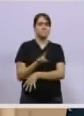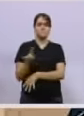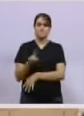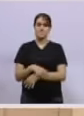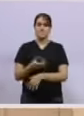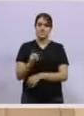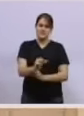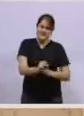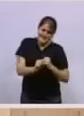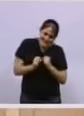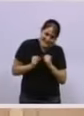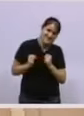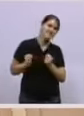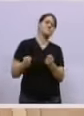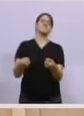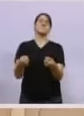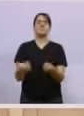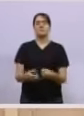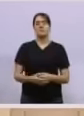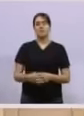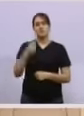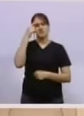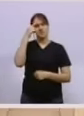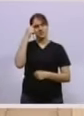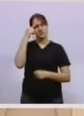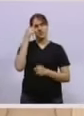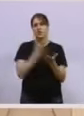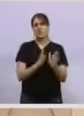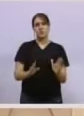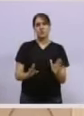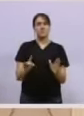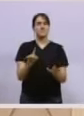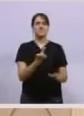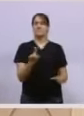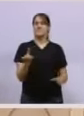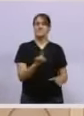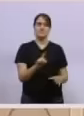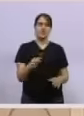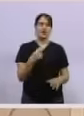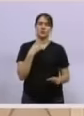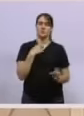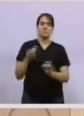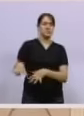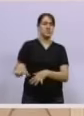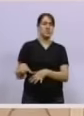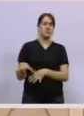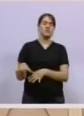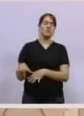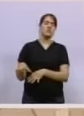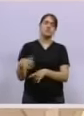Está apertado sair? Está achando que esse momento é o último? Não. Você não pode se entregar ao processo da